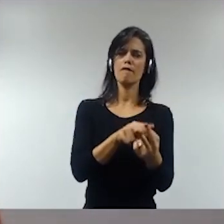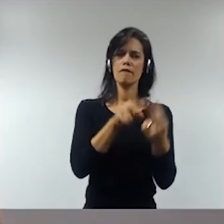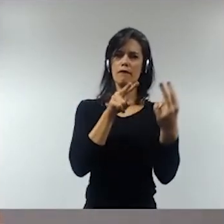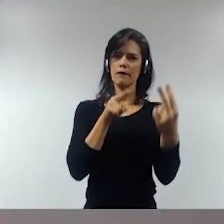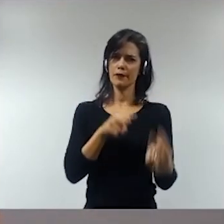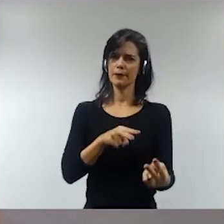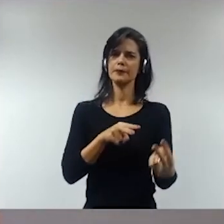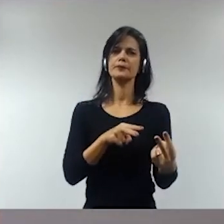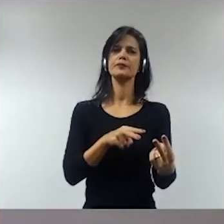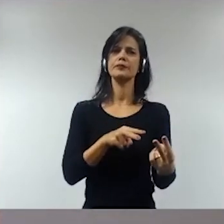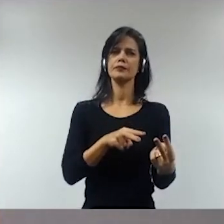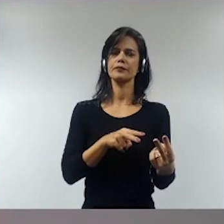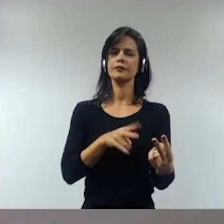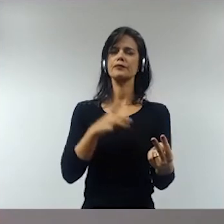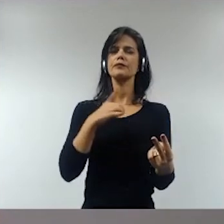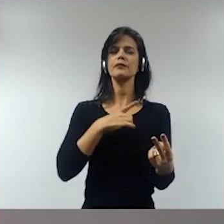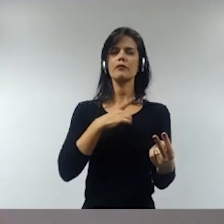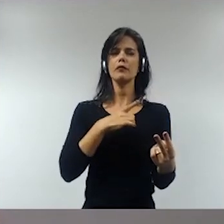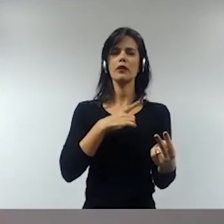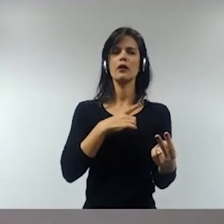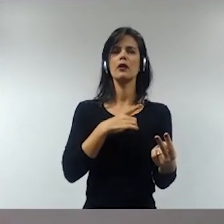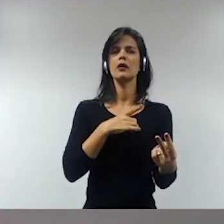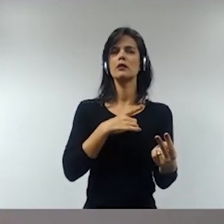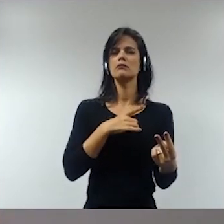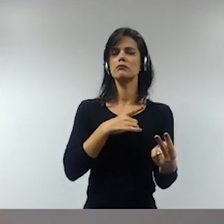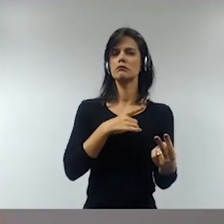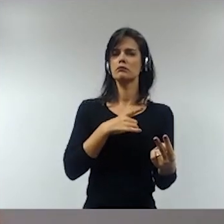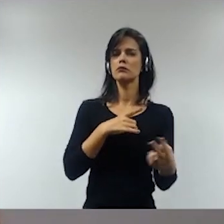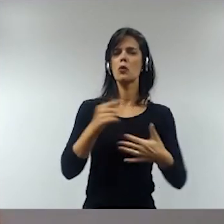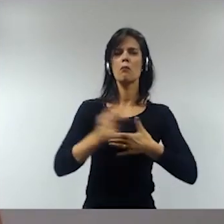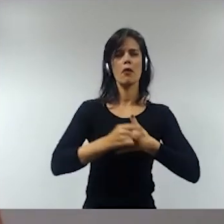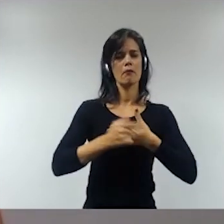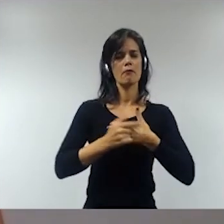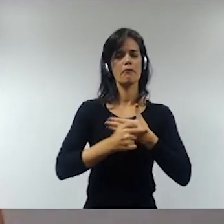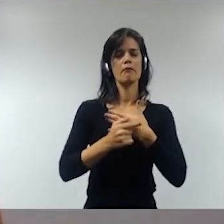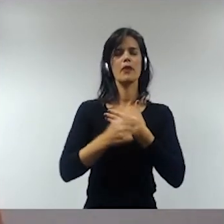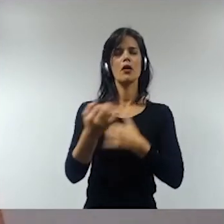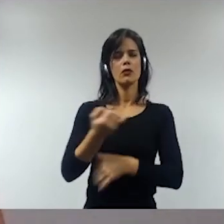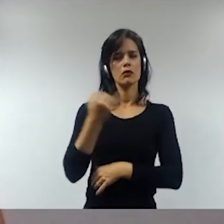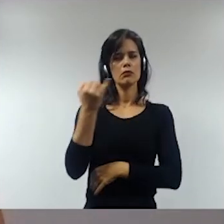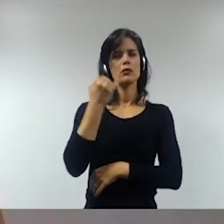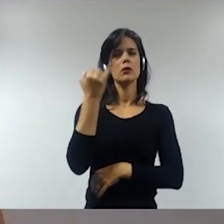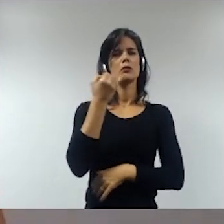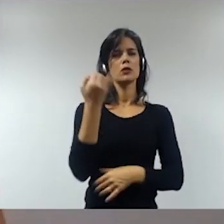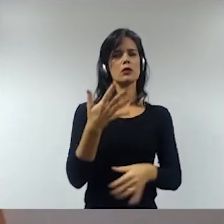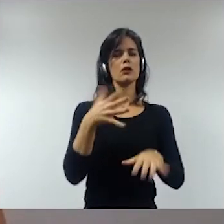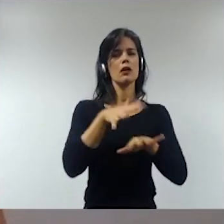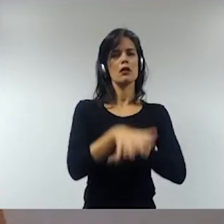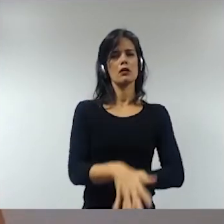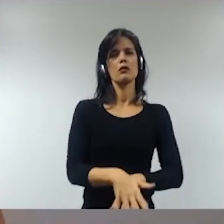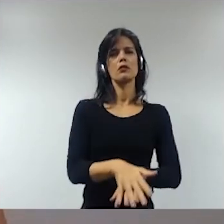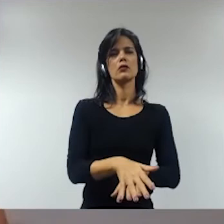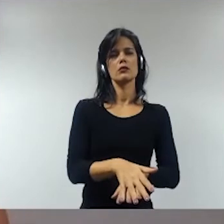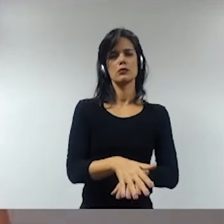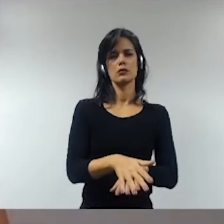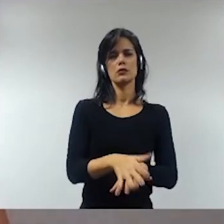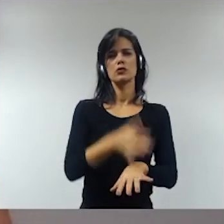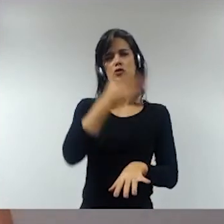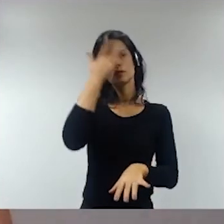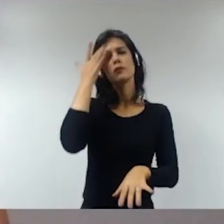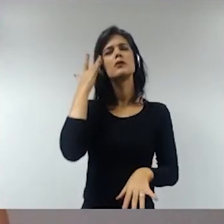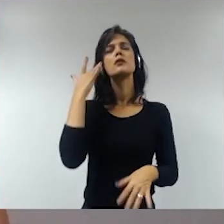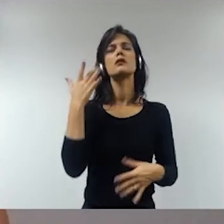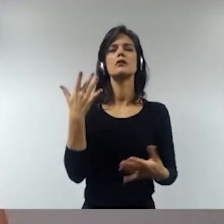dos atos, eles têm um papel muito importante na inclusão de colegas, por exemplo, que têm